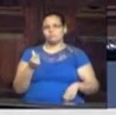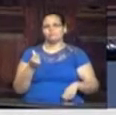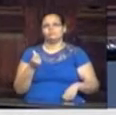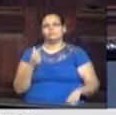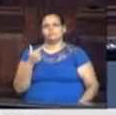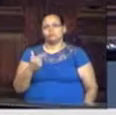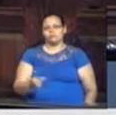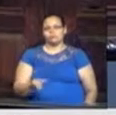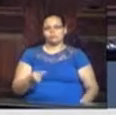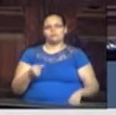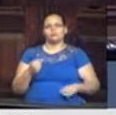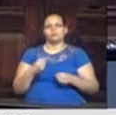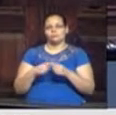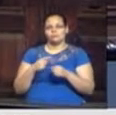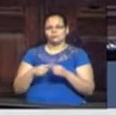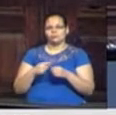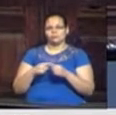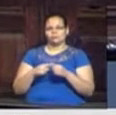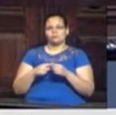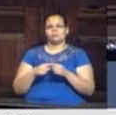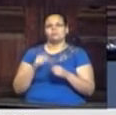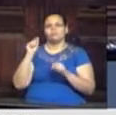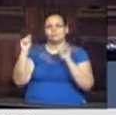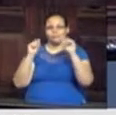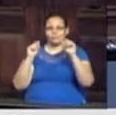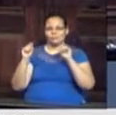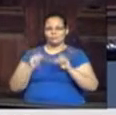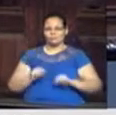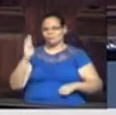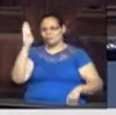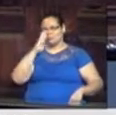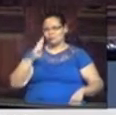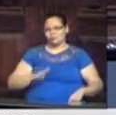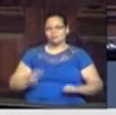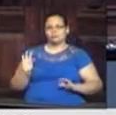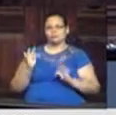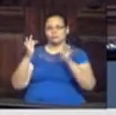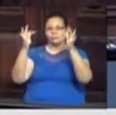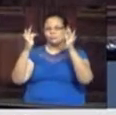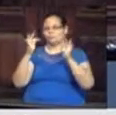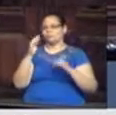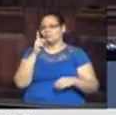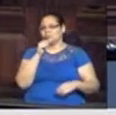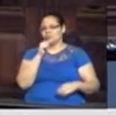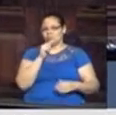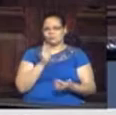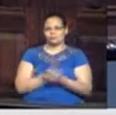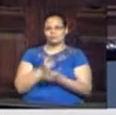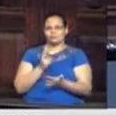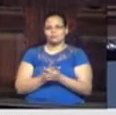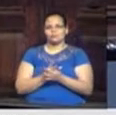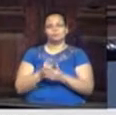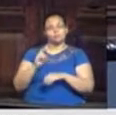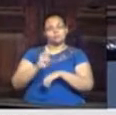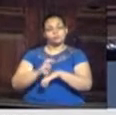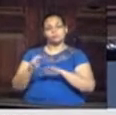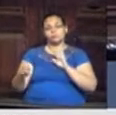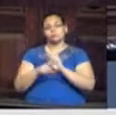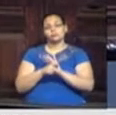27 unidades da Federação, a produção e o tratamento de água permanece nas mãos do